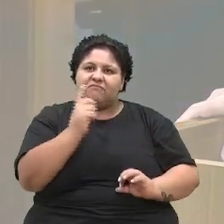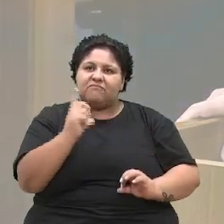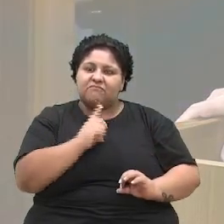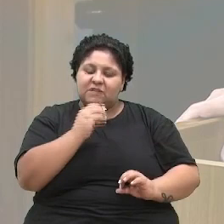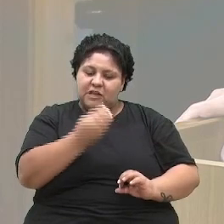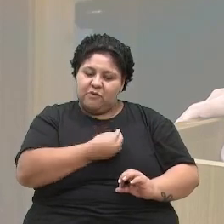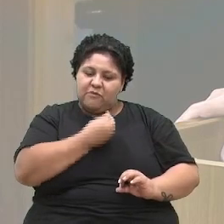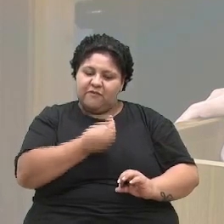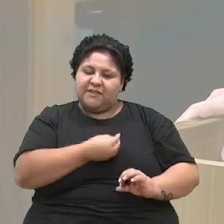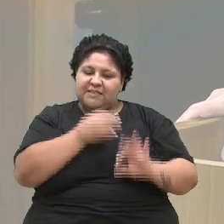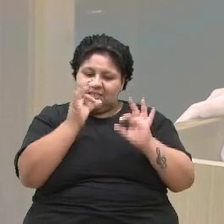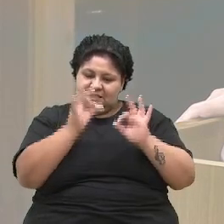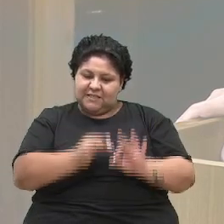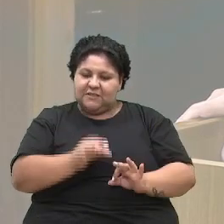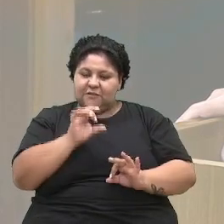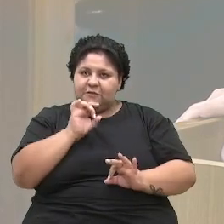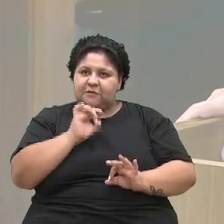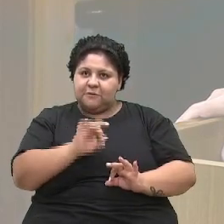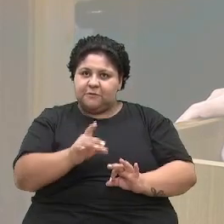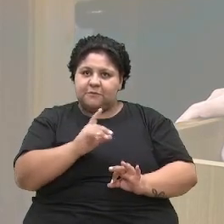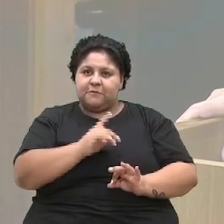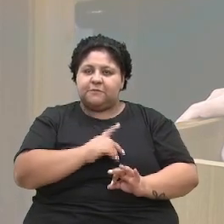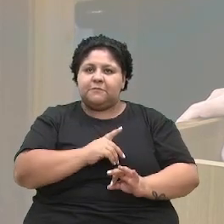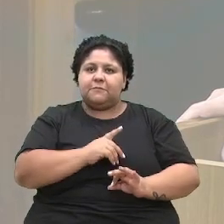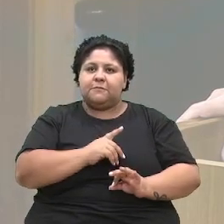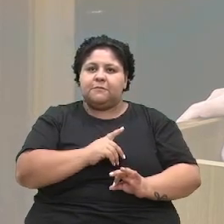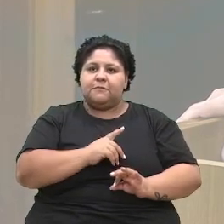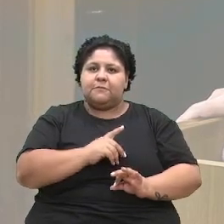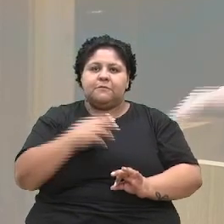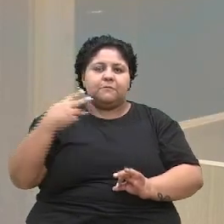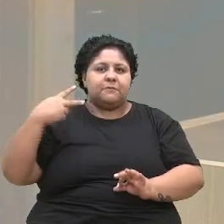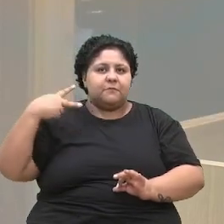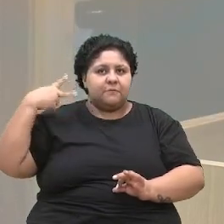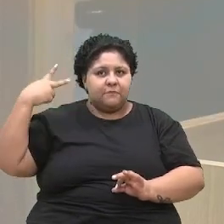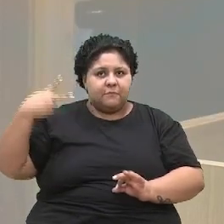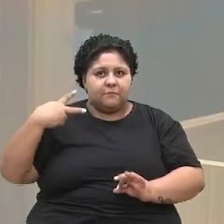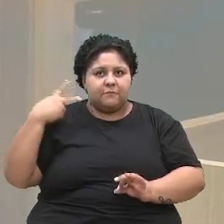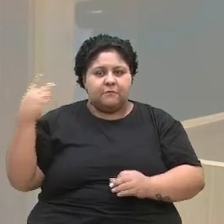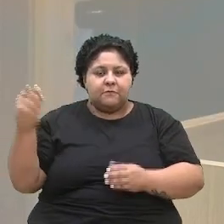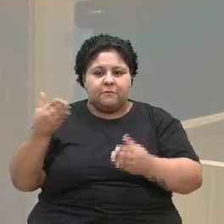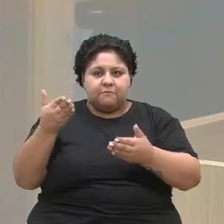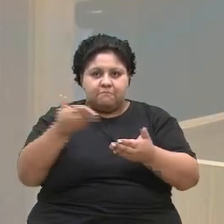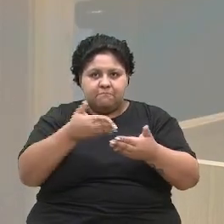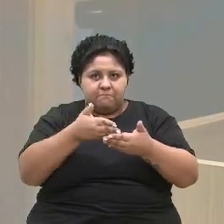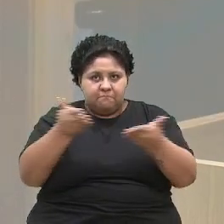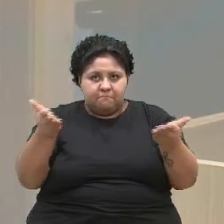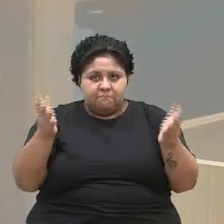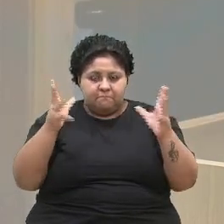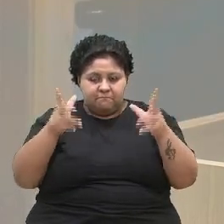de dignidade. Era isso, senhora e senhora vereadores, estamos à disposição de todos. Obrigado.